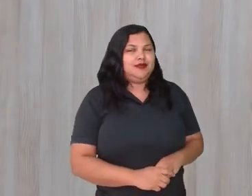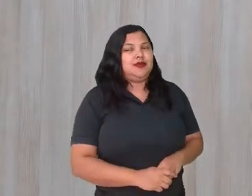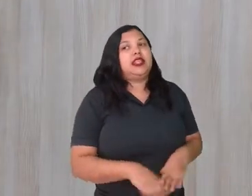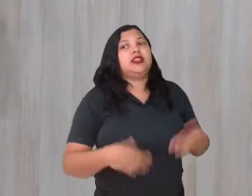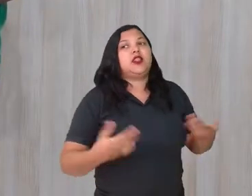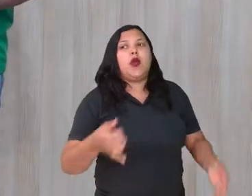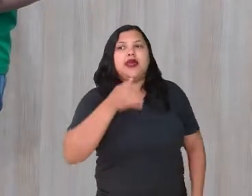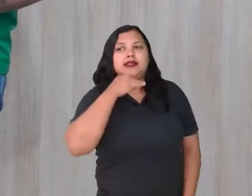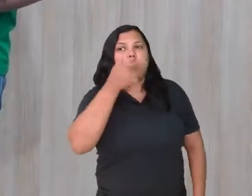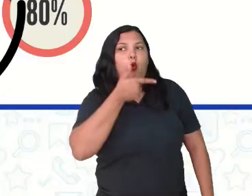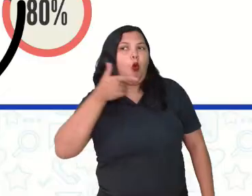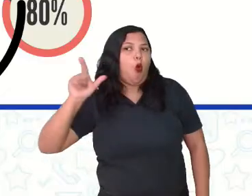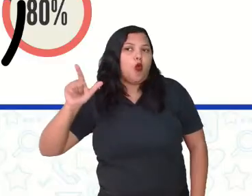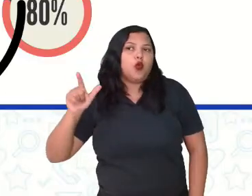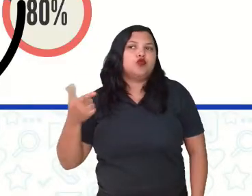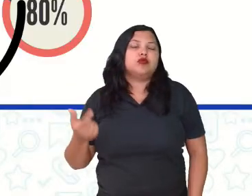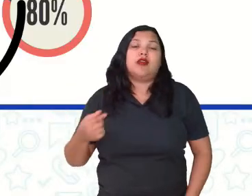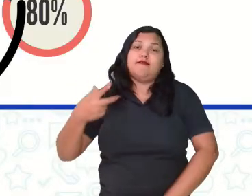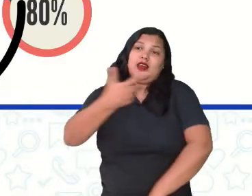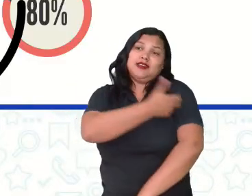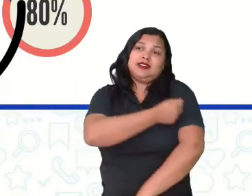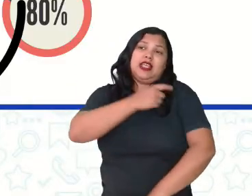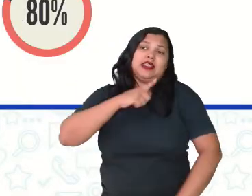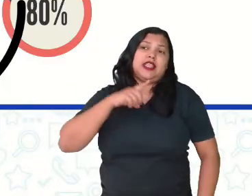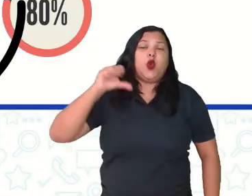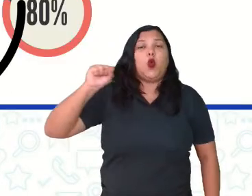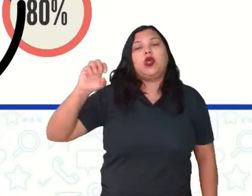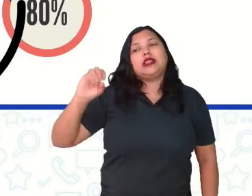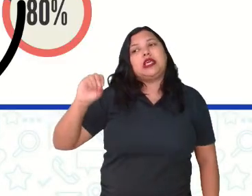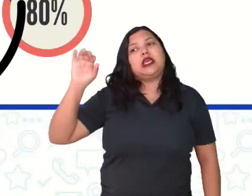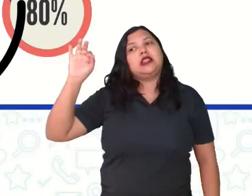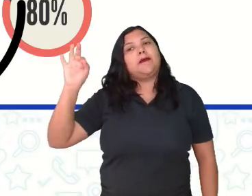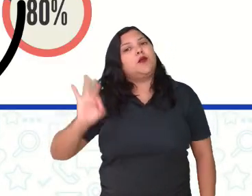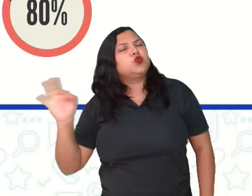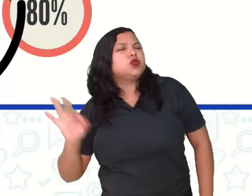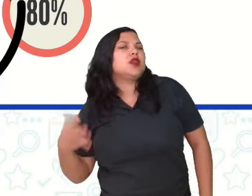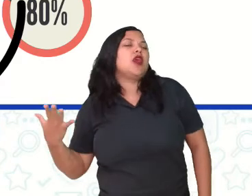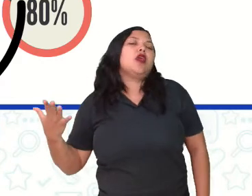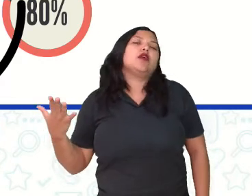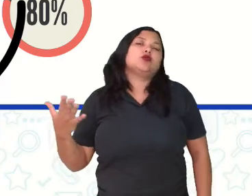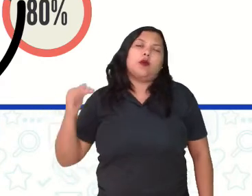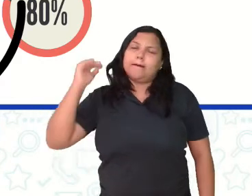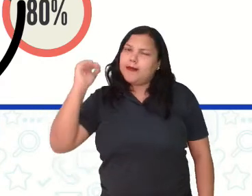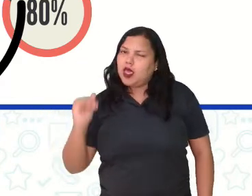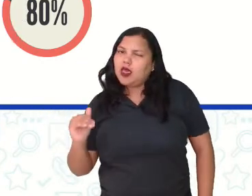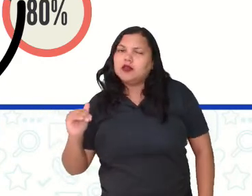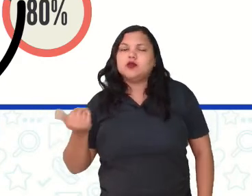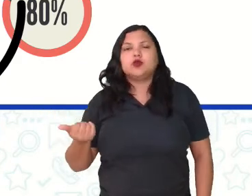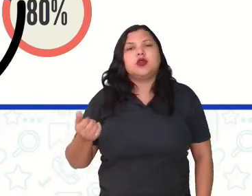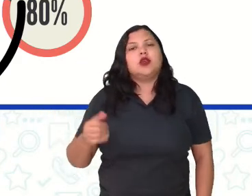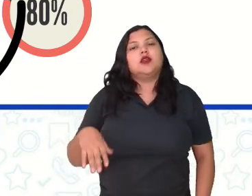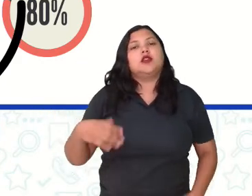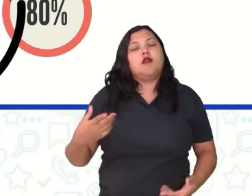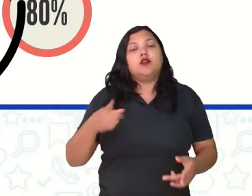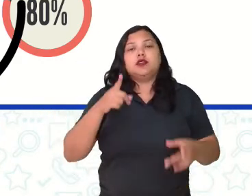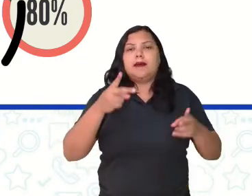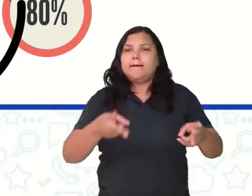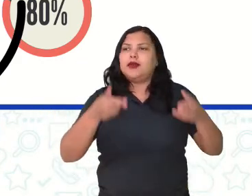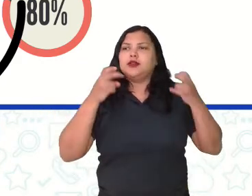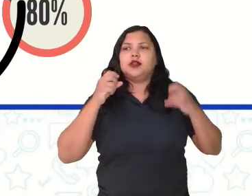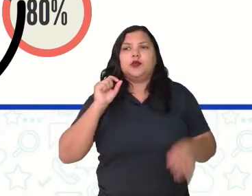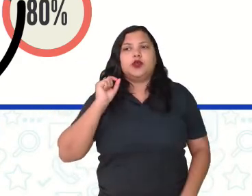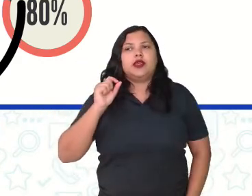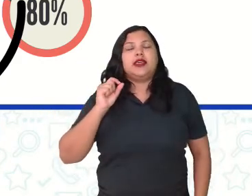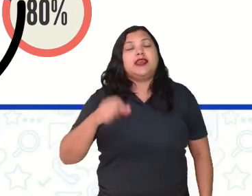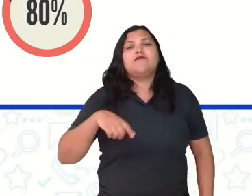por exemplo, uma outra vacina tenha uma eficiência de 85%, outra de 80%. Tanto é que você pode observar aí